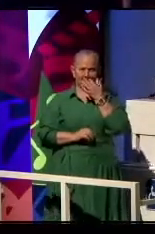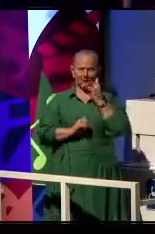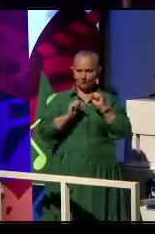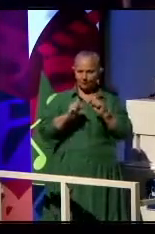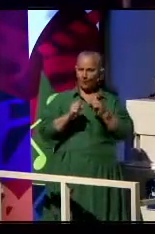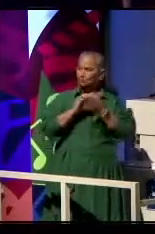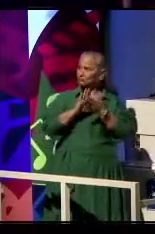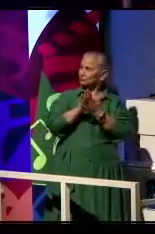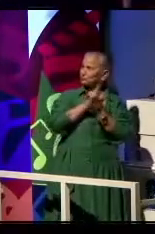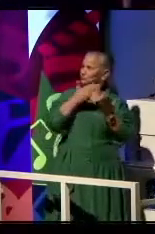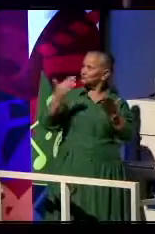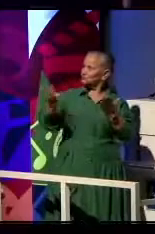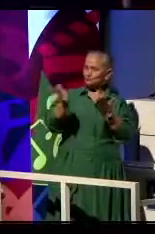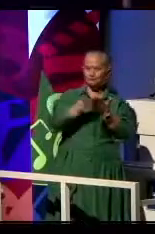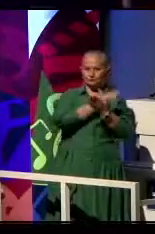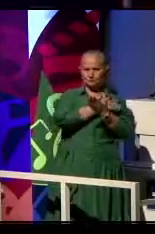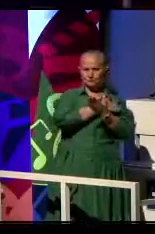André.